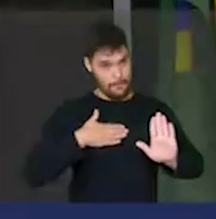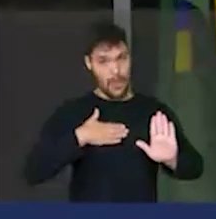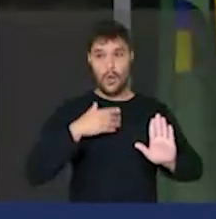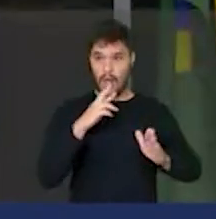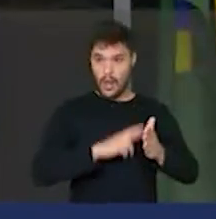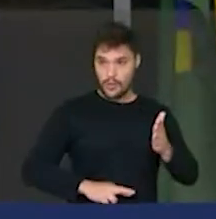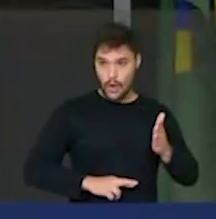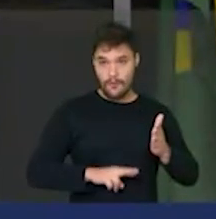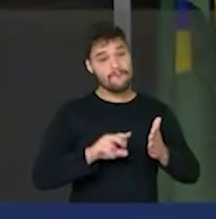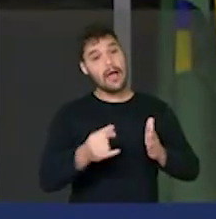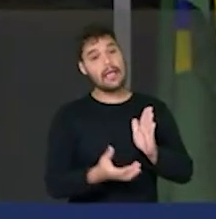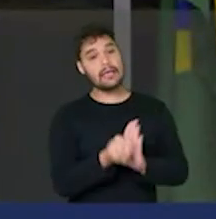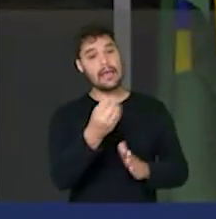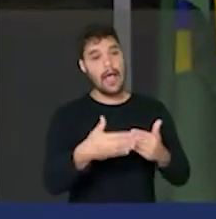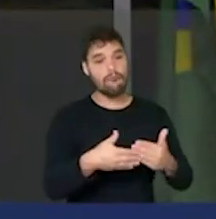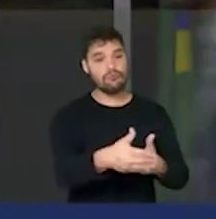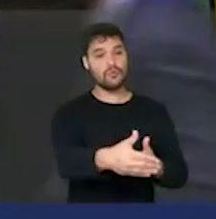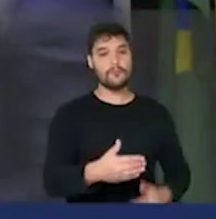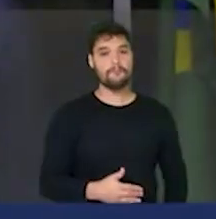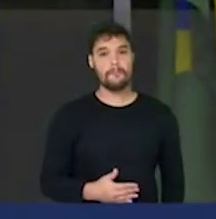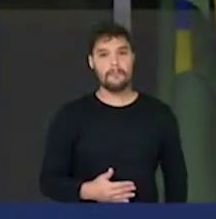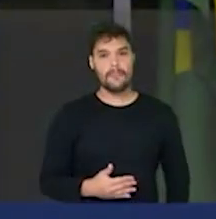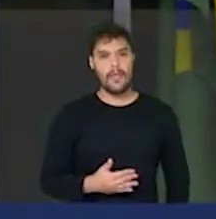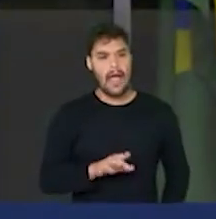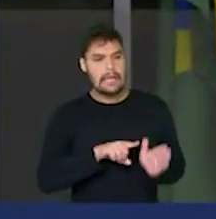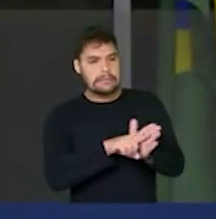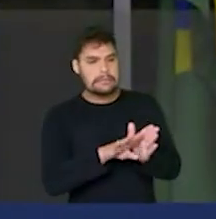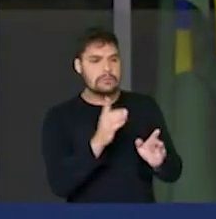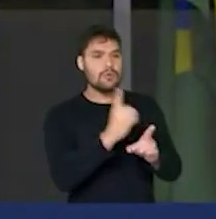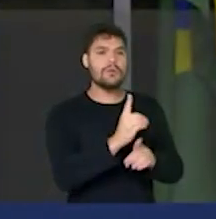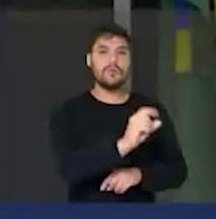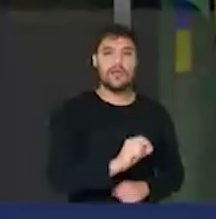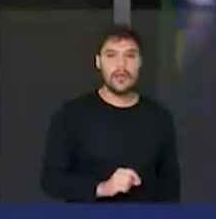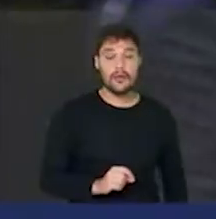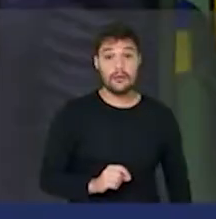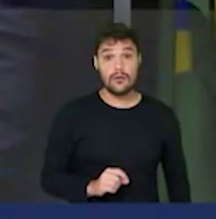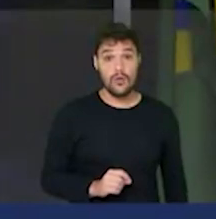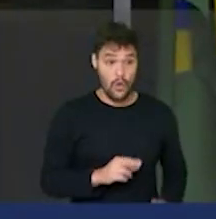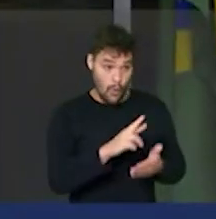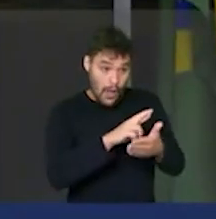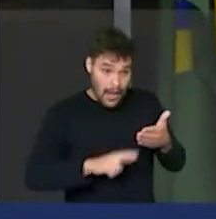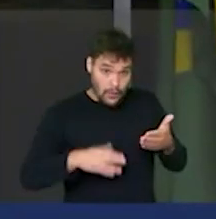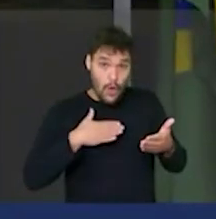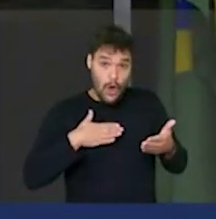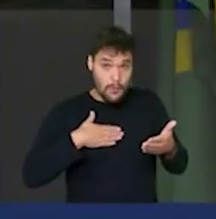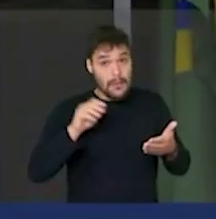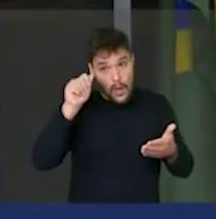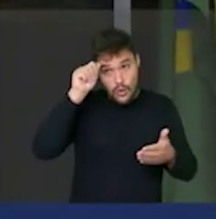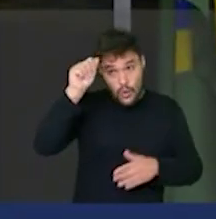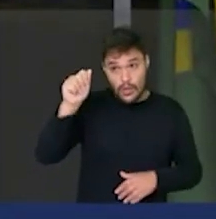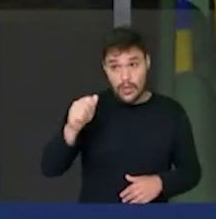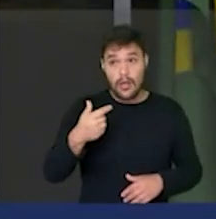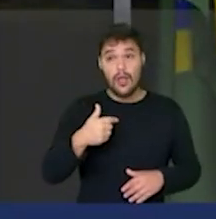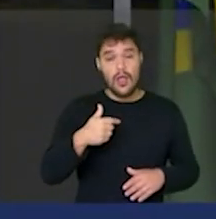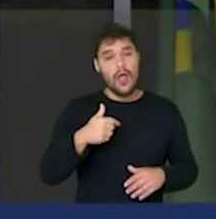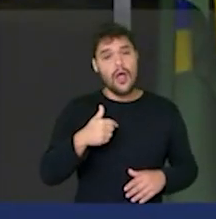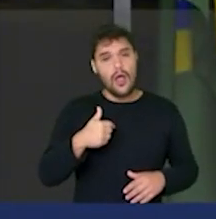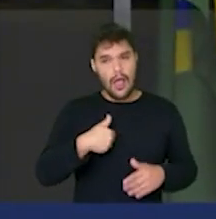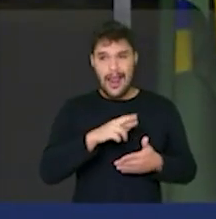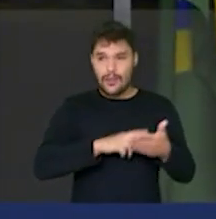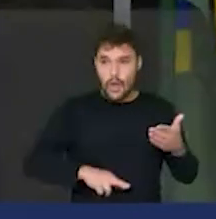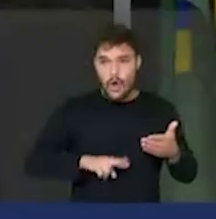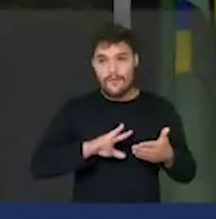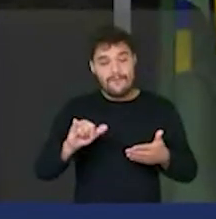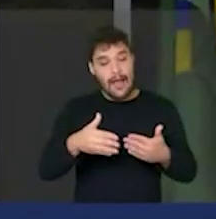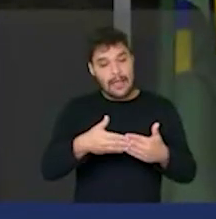relatoria vai gerar. E o que a gente descobriu com esse estudo é que o relatório de minha autoria tinha capacidade